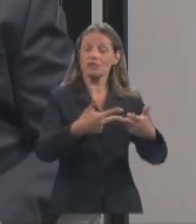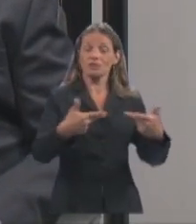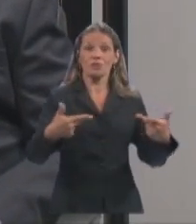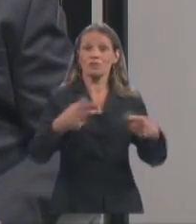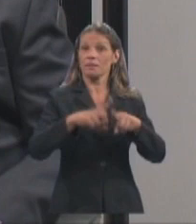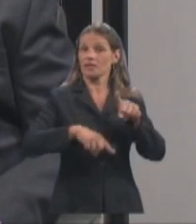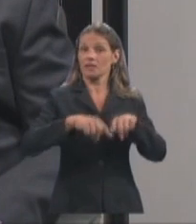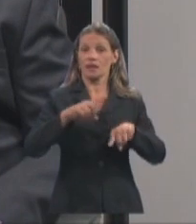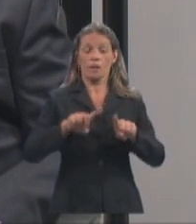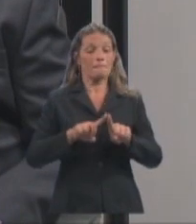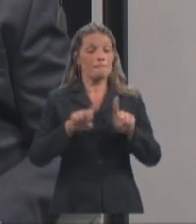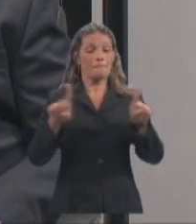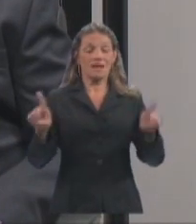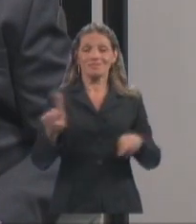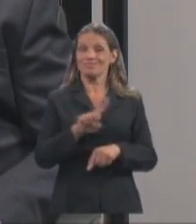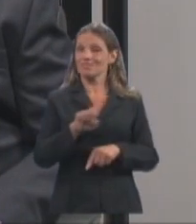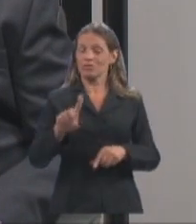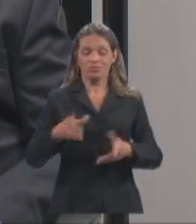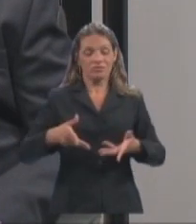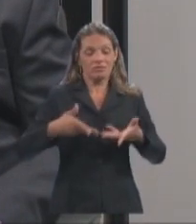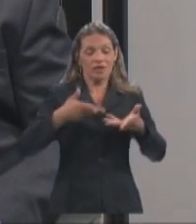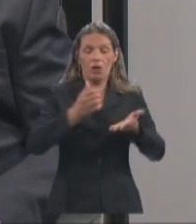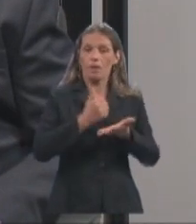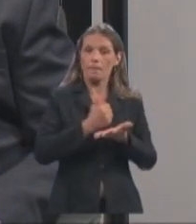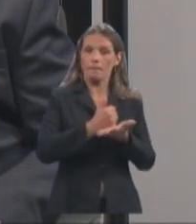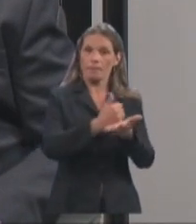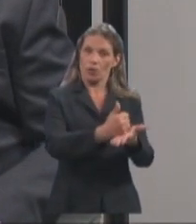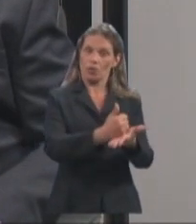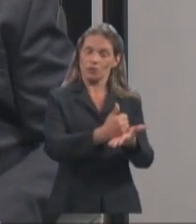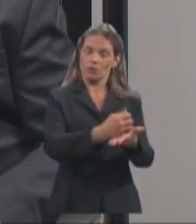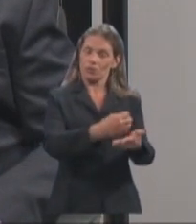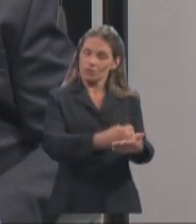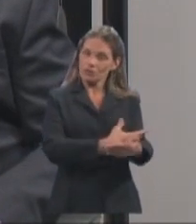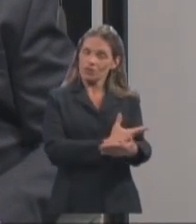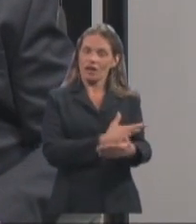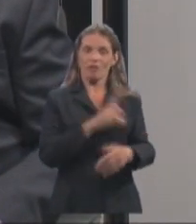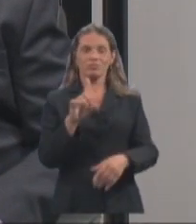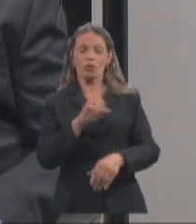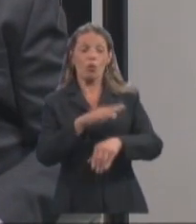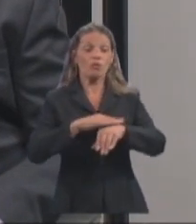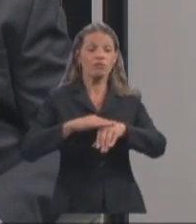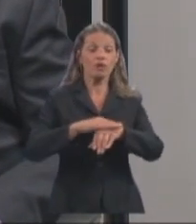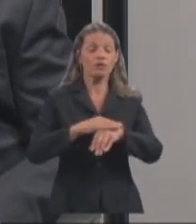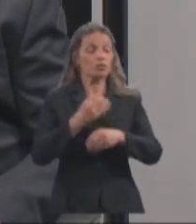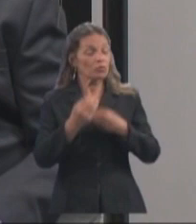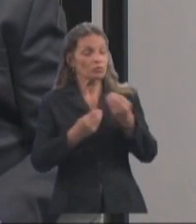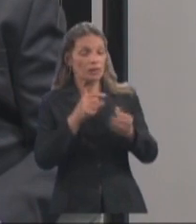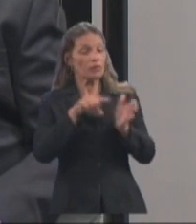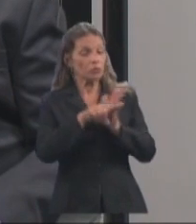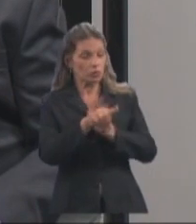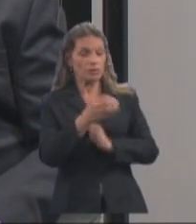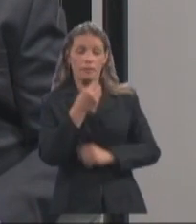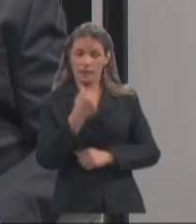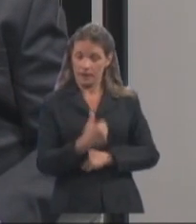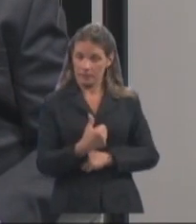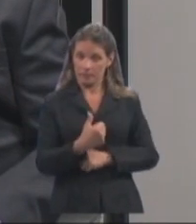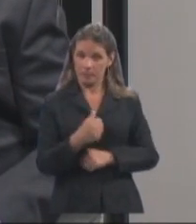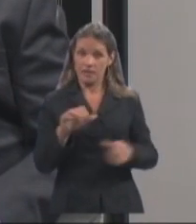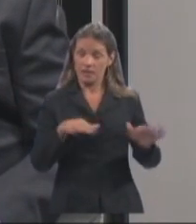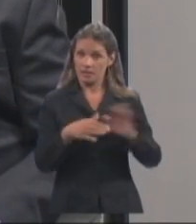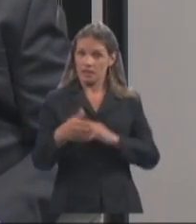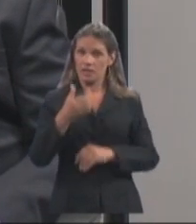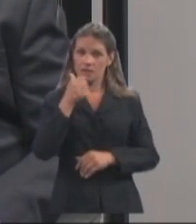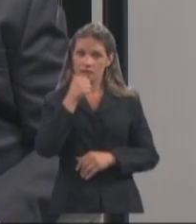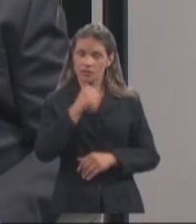muitas coisas materiais mas não dá o apoio emocional né não conversa como é que tu tá tu tá bem e